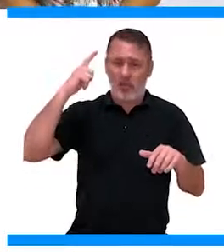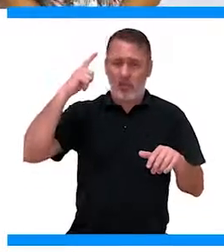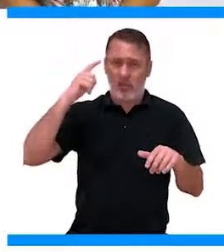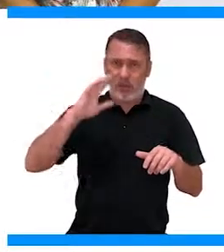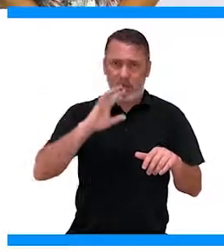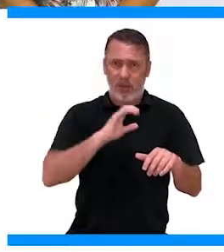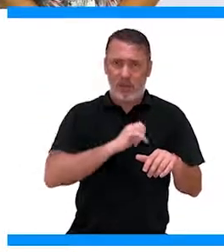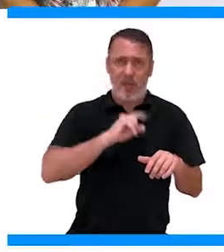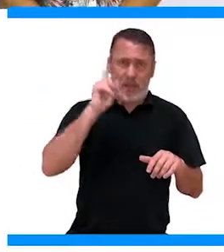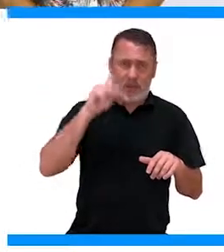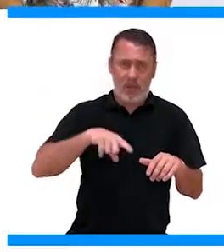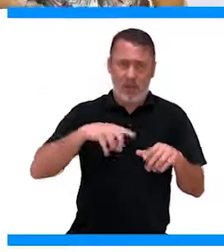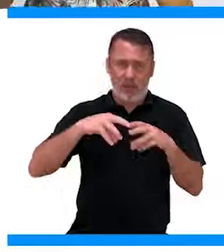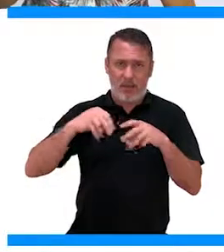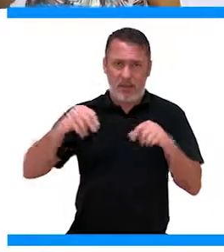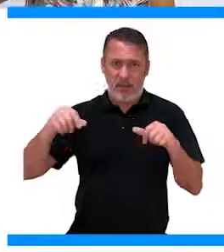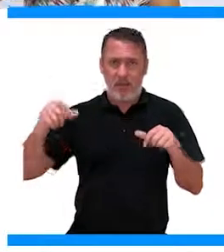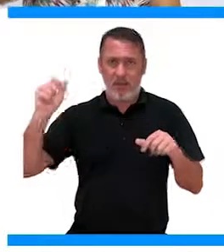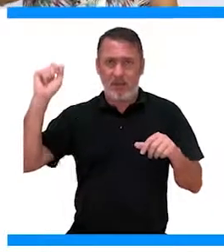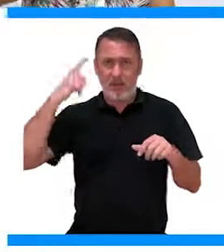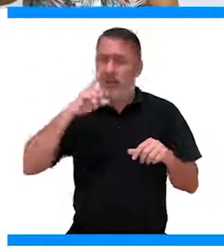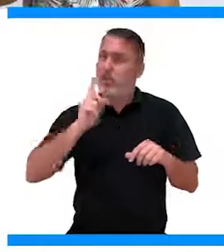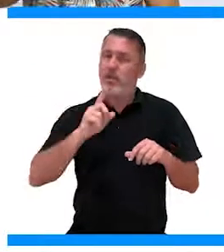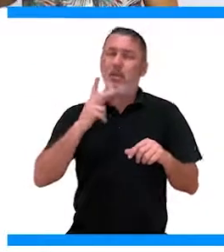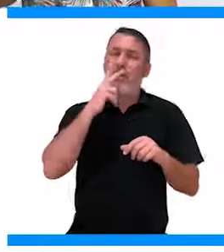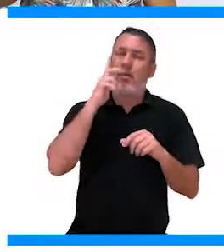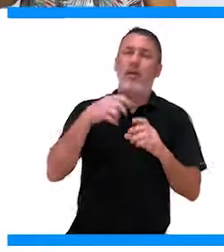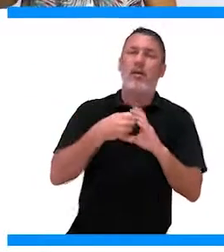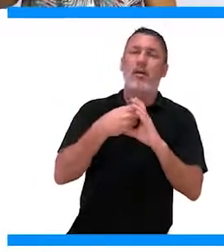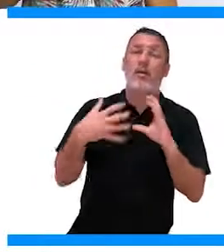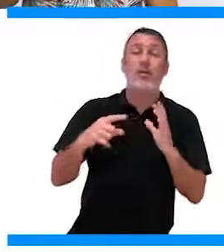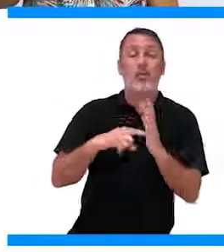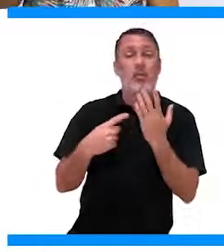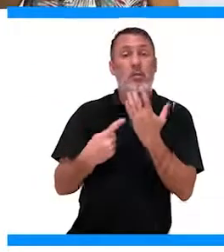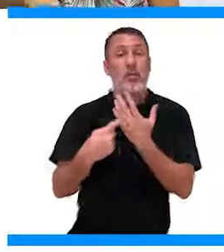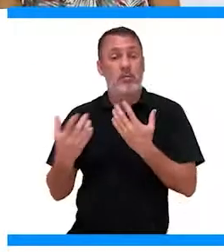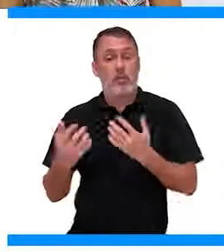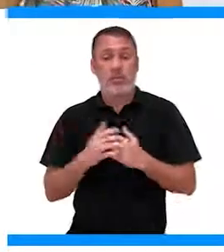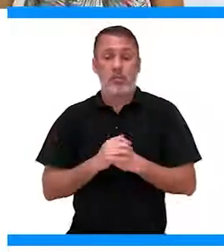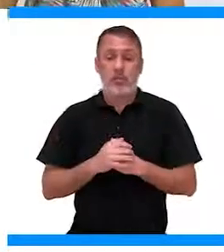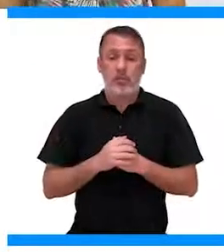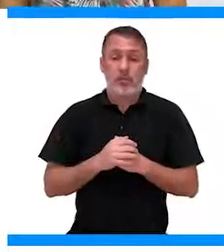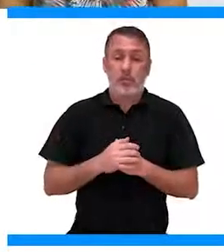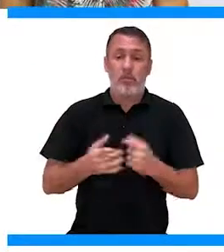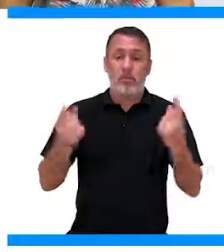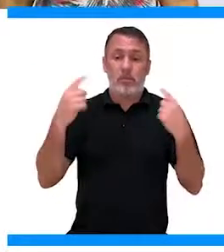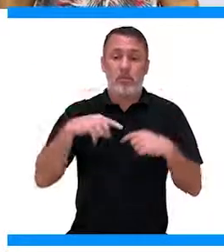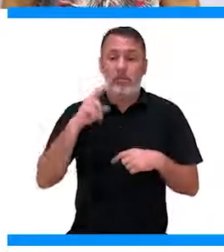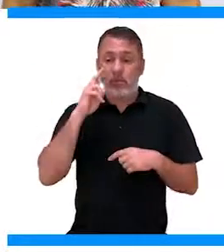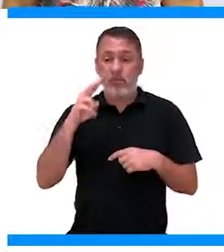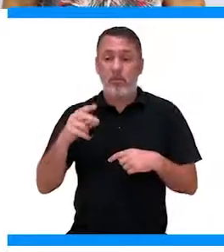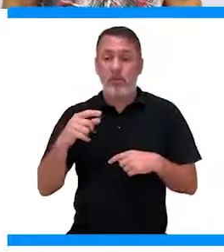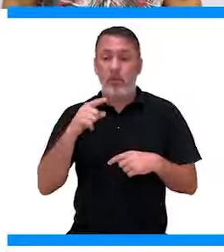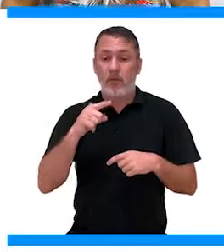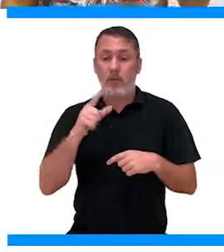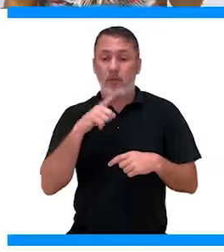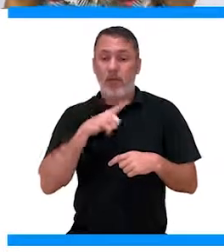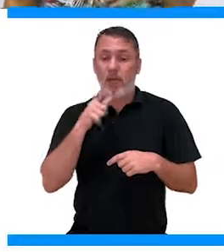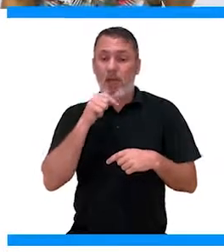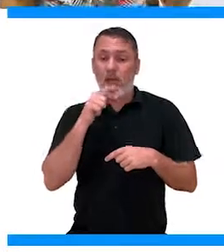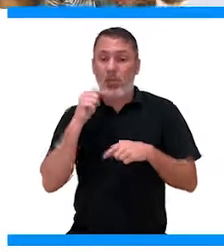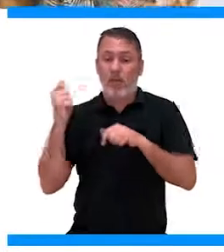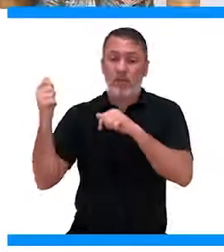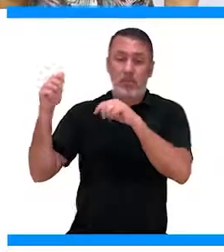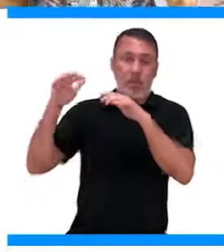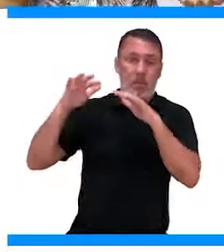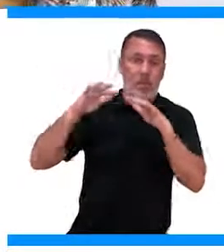um deserto, é um sentimento, mas eu estou dando características de um deserto. Metáfora. Outro exemplo, você diz água em mim, eu,